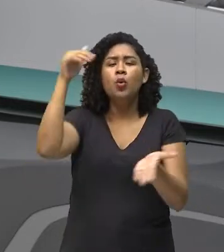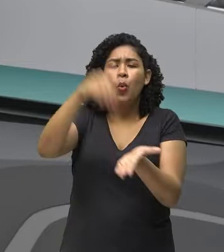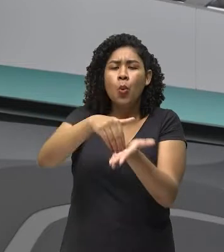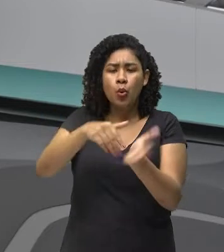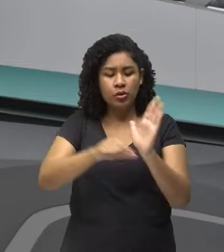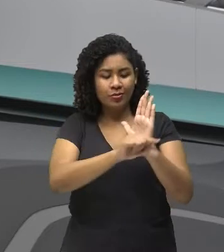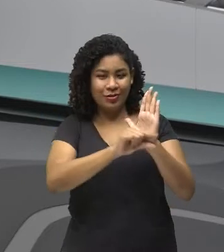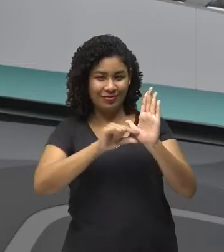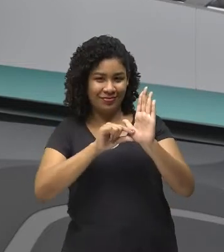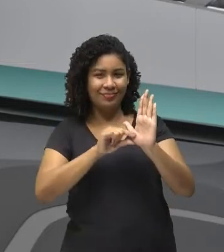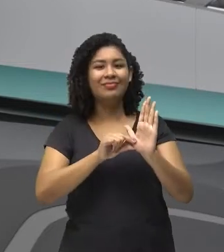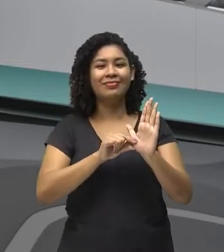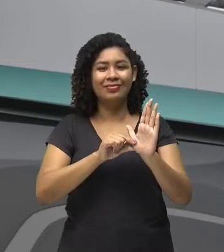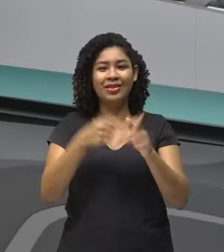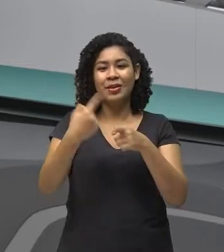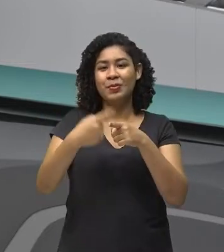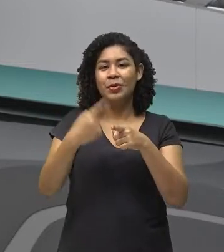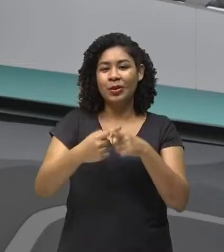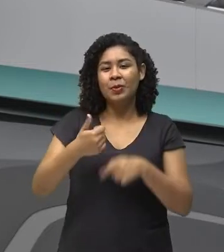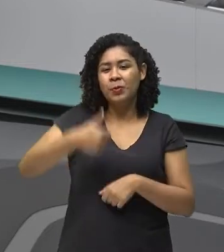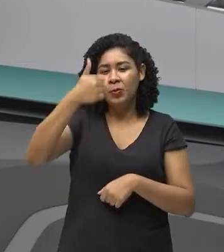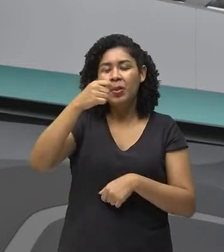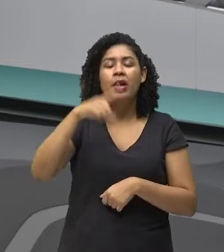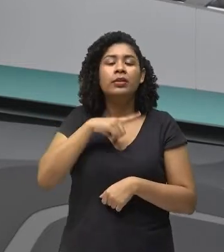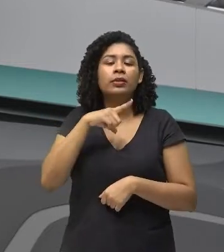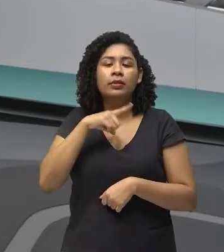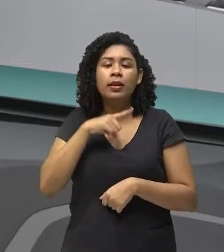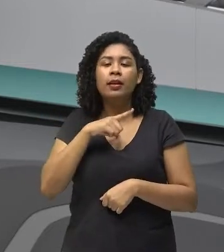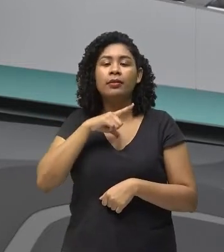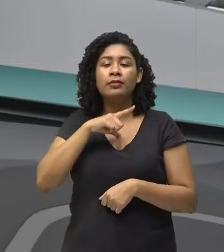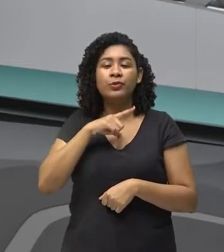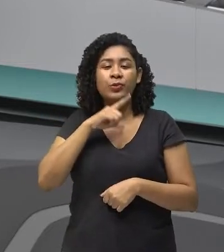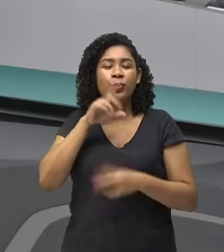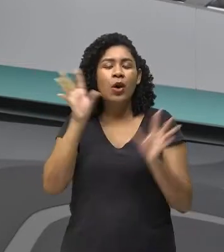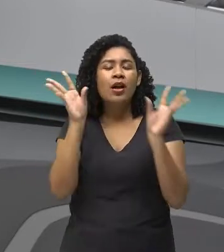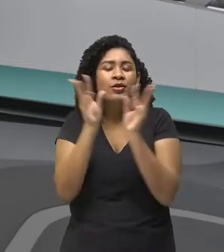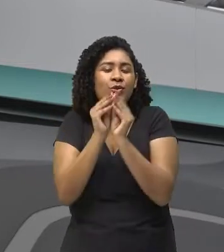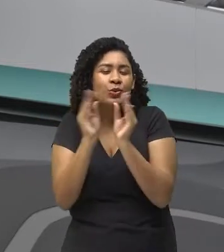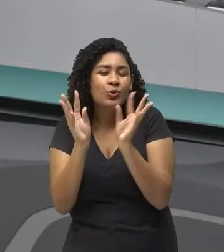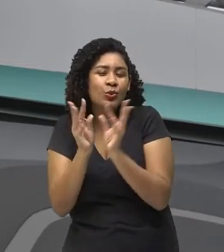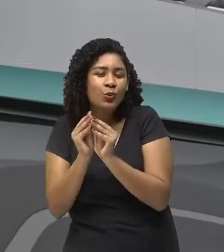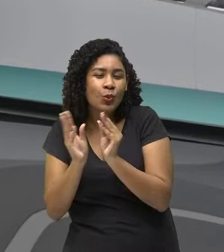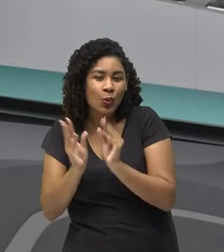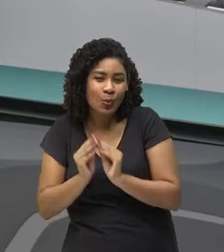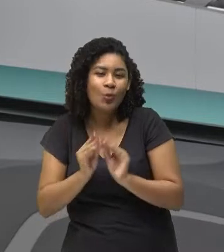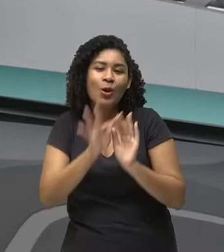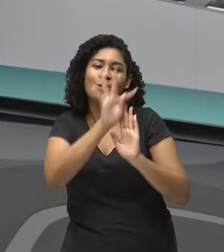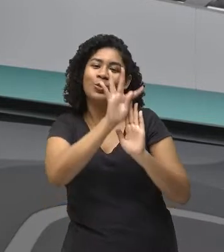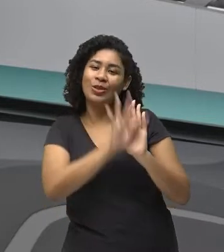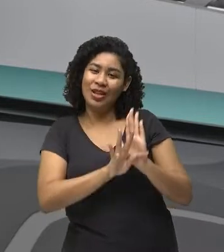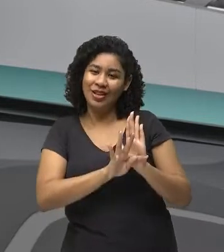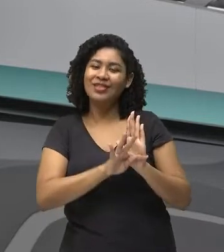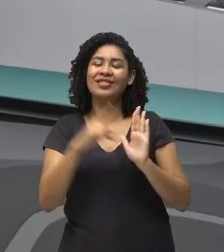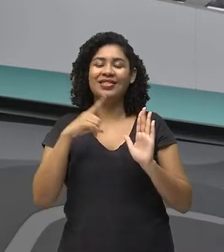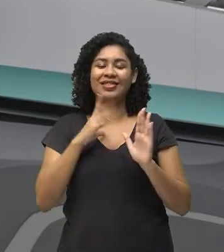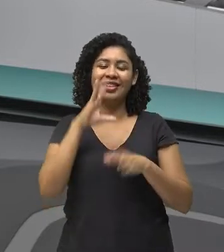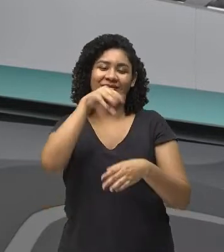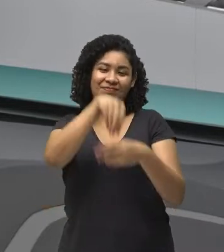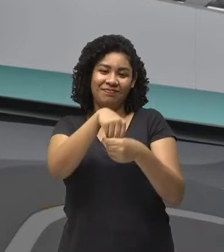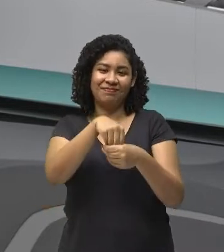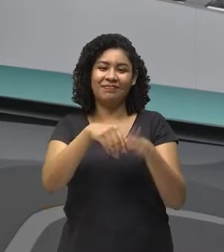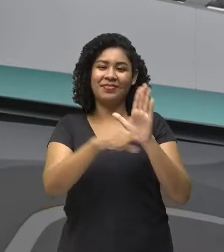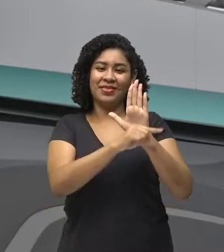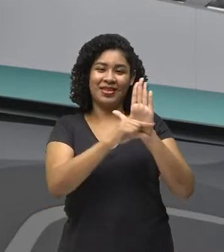do que aquilo está falando, e o último parágrafo também é como se fosse um resumo do que todo aquele texto comentou.